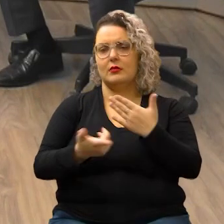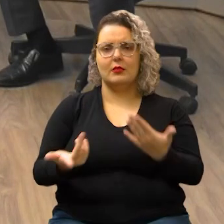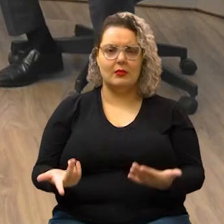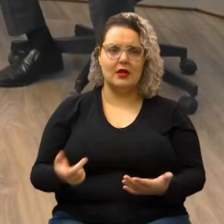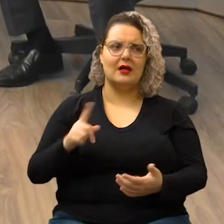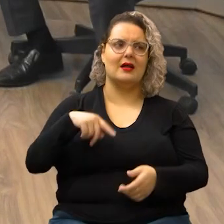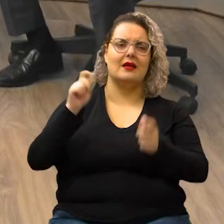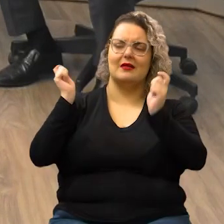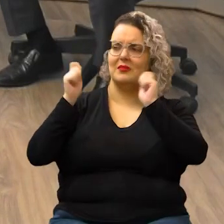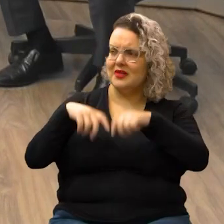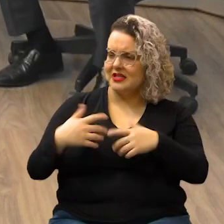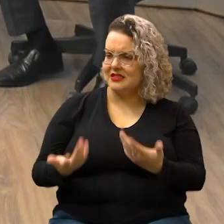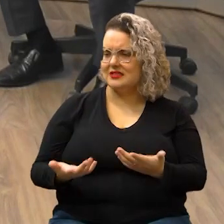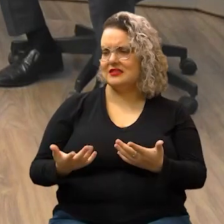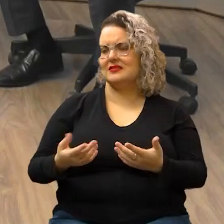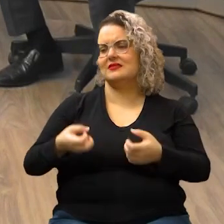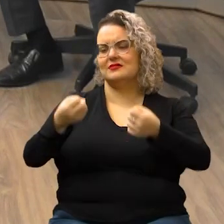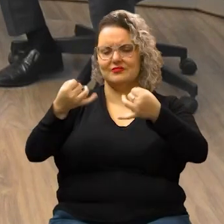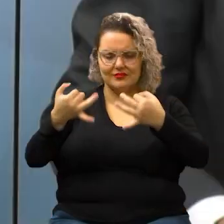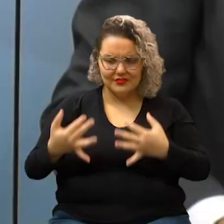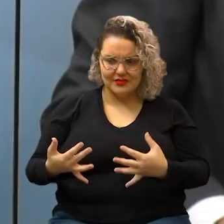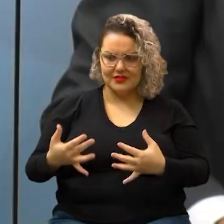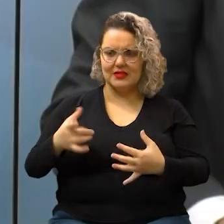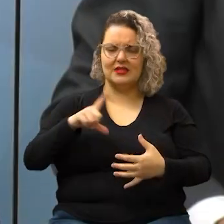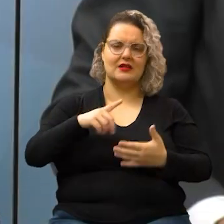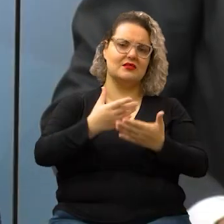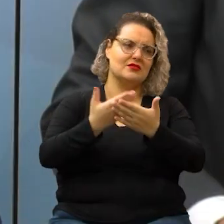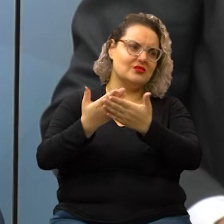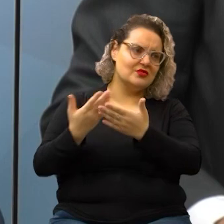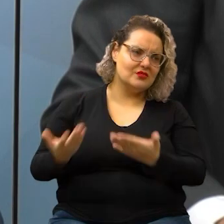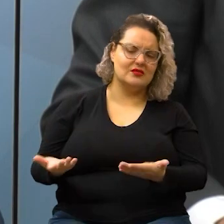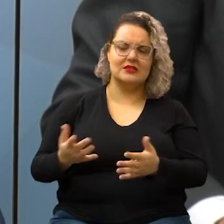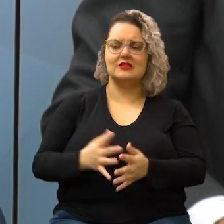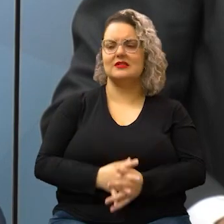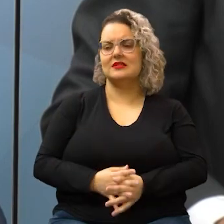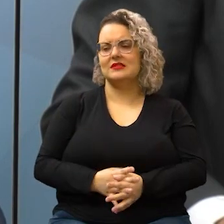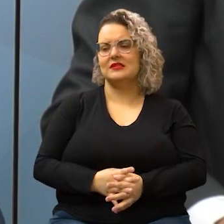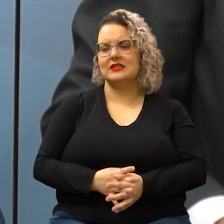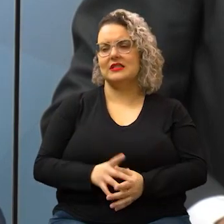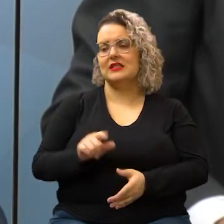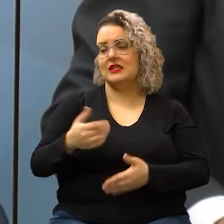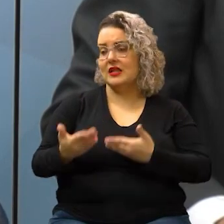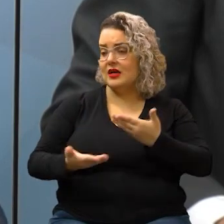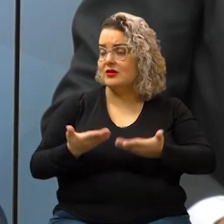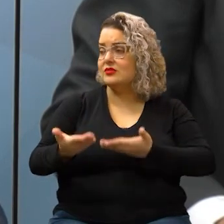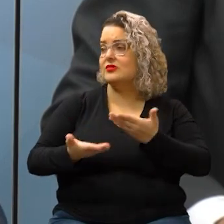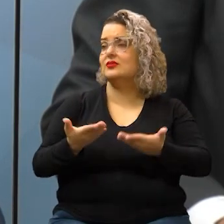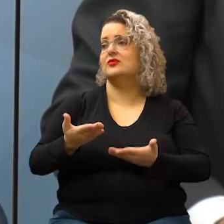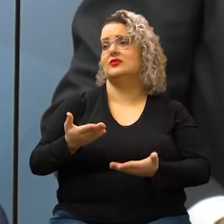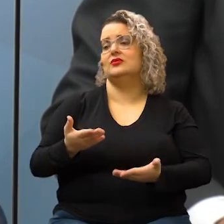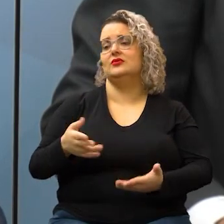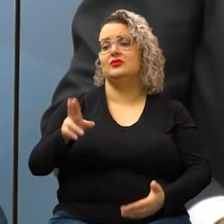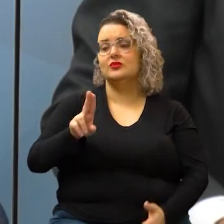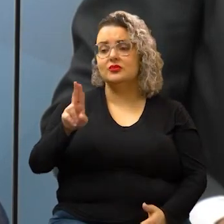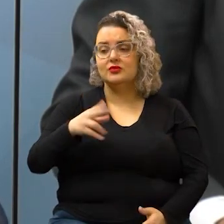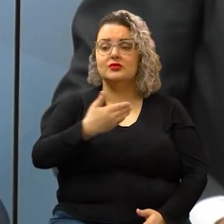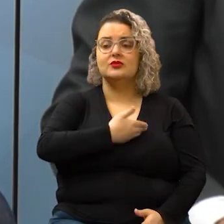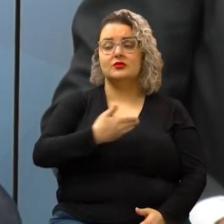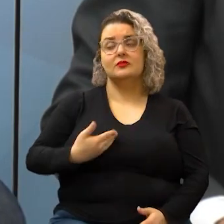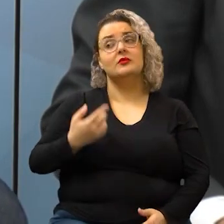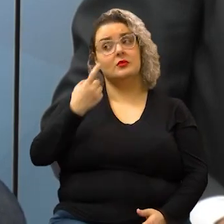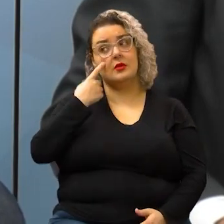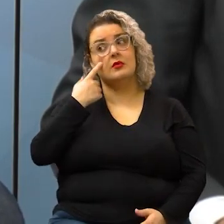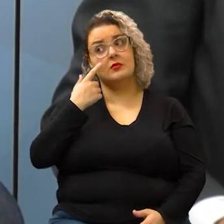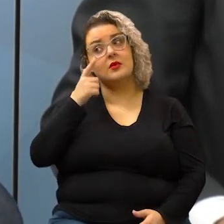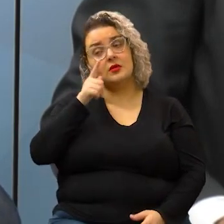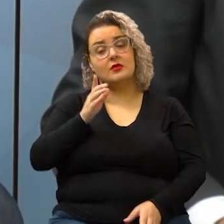são capacitados, são orientados, né? E é um serviço de utilidade pública. Vamos ver se a gente